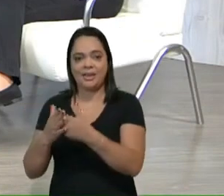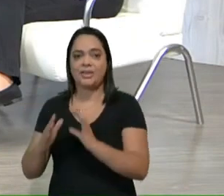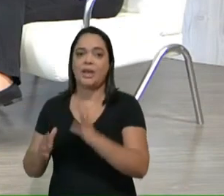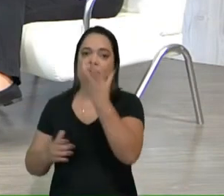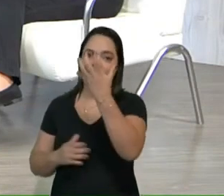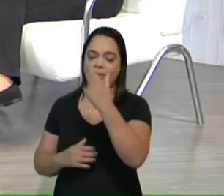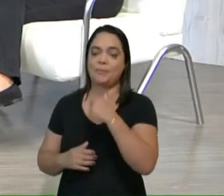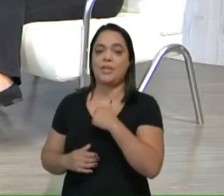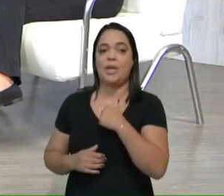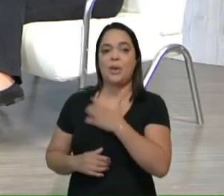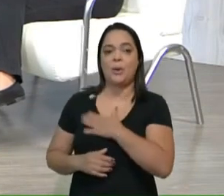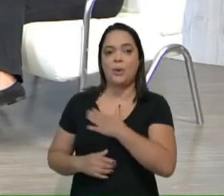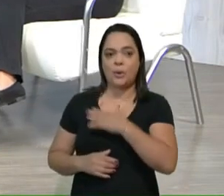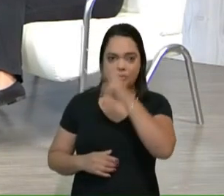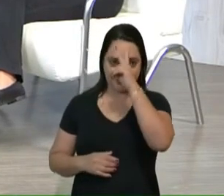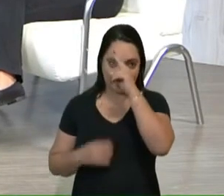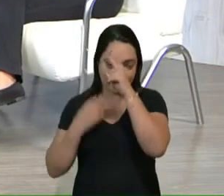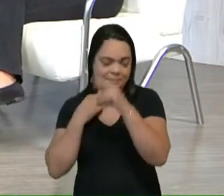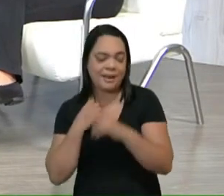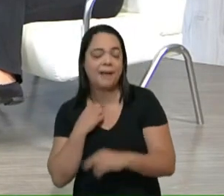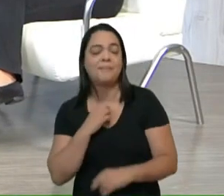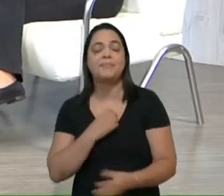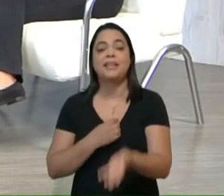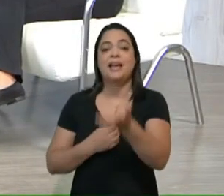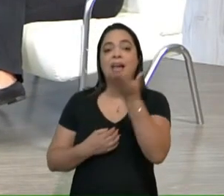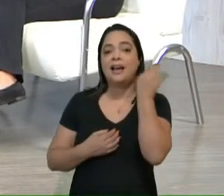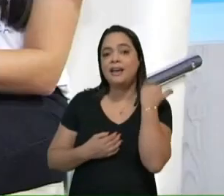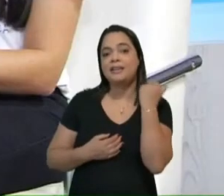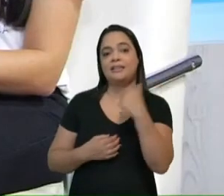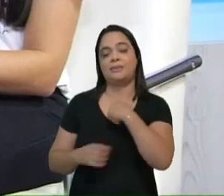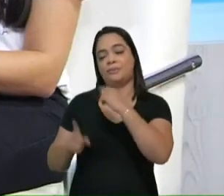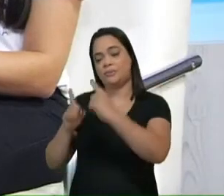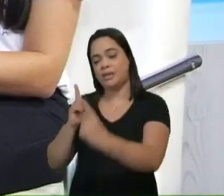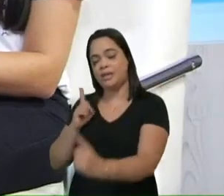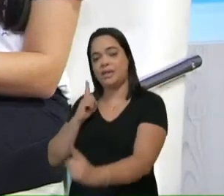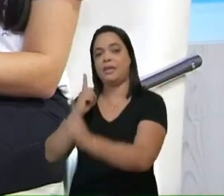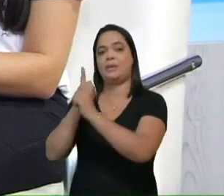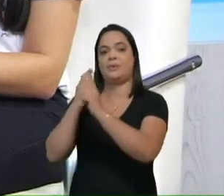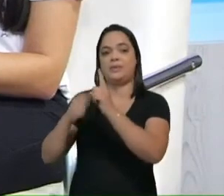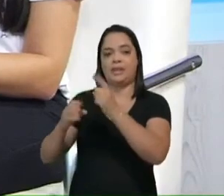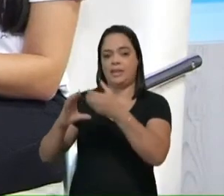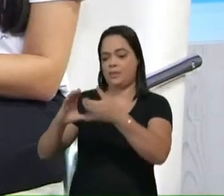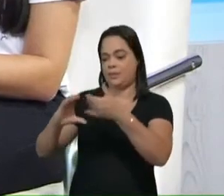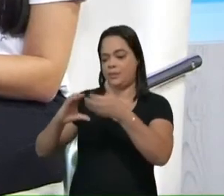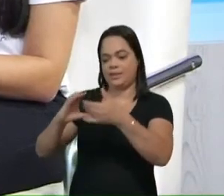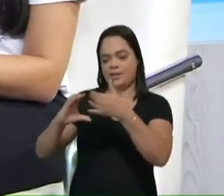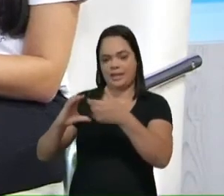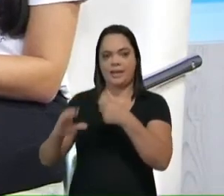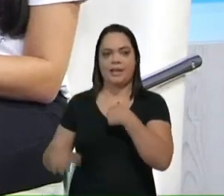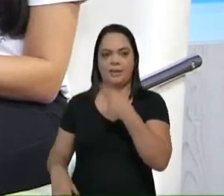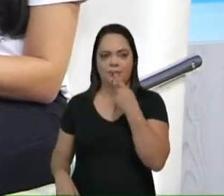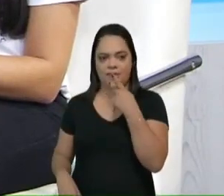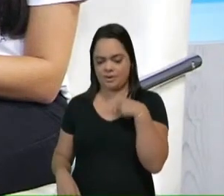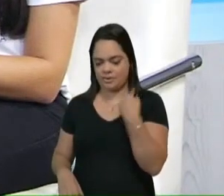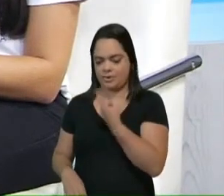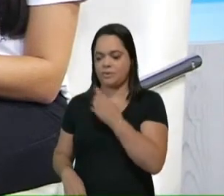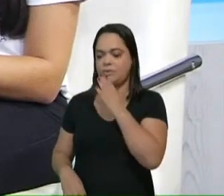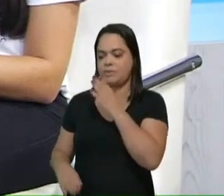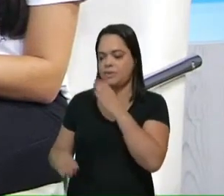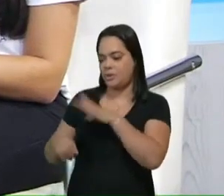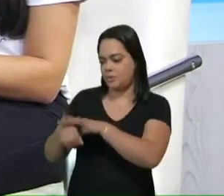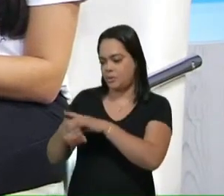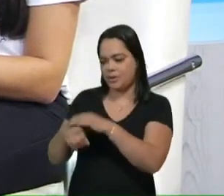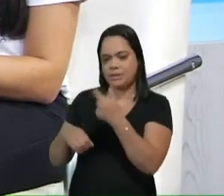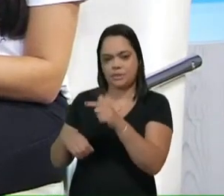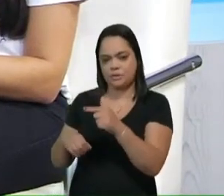lembrar desde quando eu encontrei esse universo das doenças raras né Eh quando eu falo que a gente conheceu uma doença sem cura hoje a gente tem pra